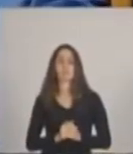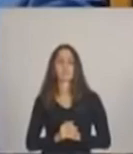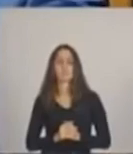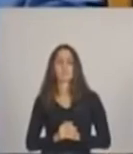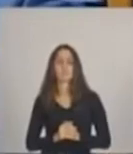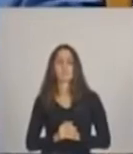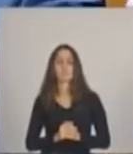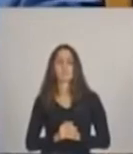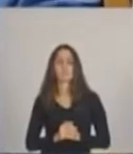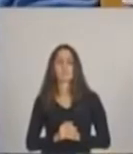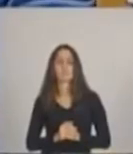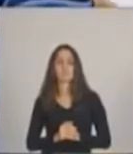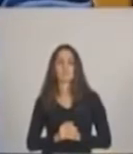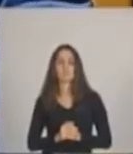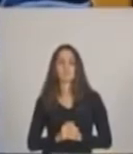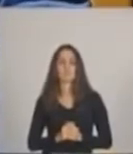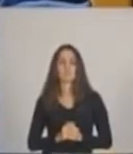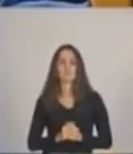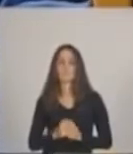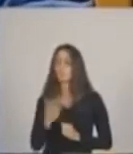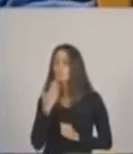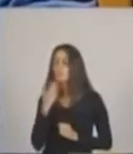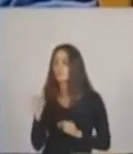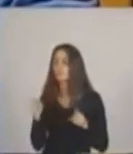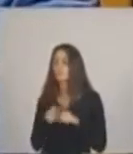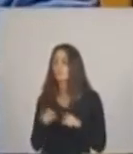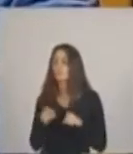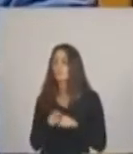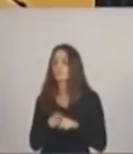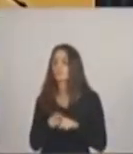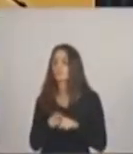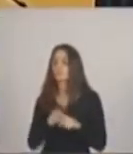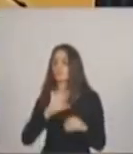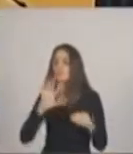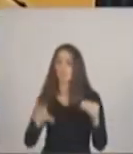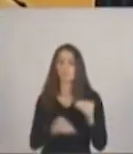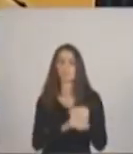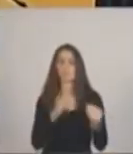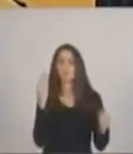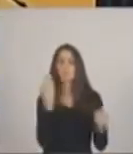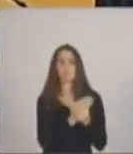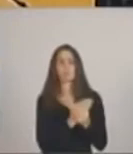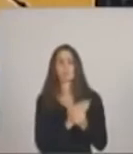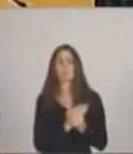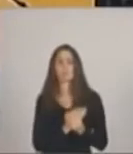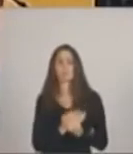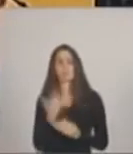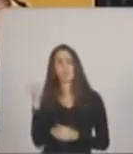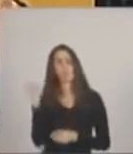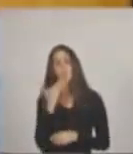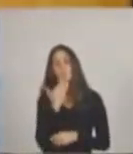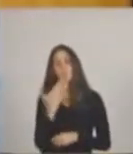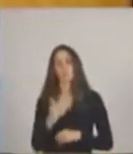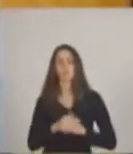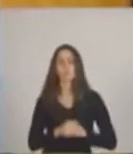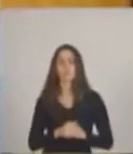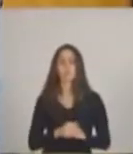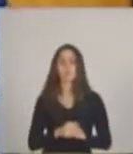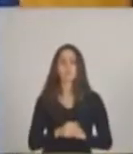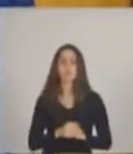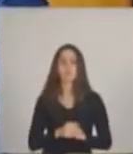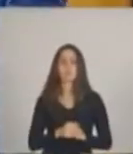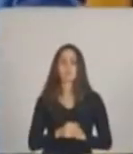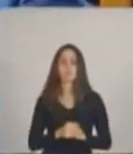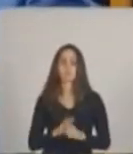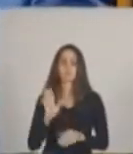Então, nós solicitamos também para que não seja anexado nos autos. Aí é outro pedido, deputado Marcelo. Não, aí a gente vota